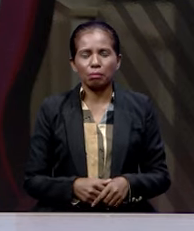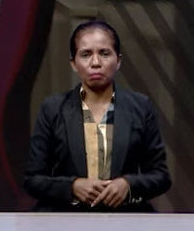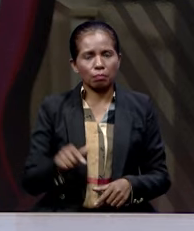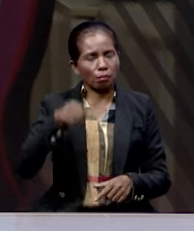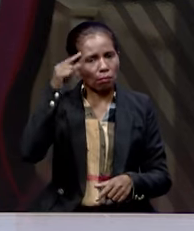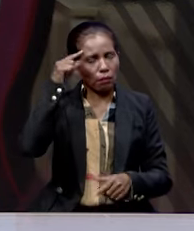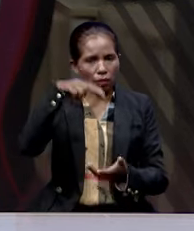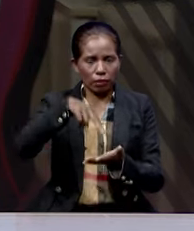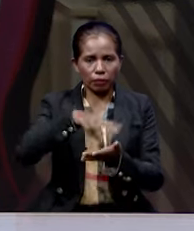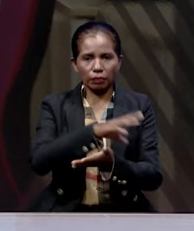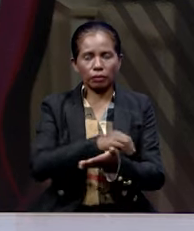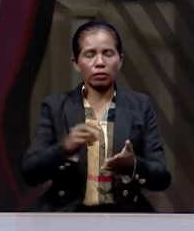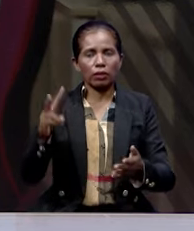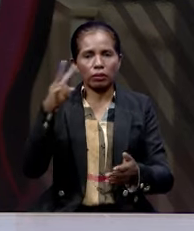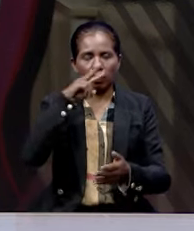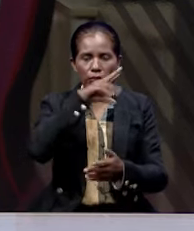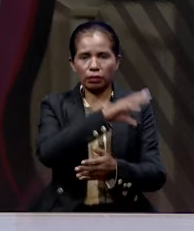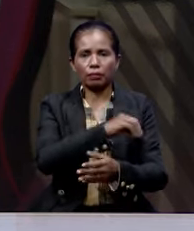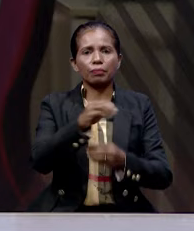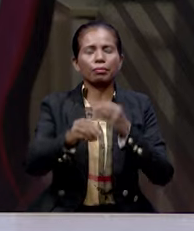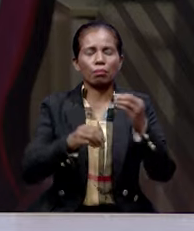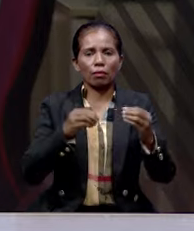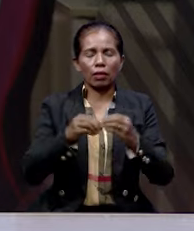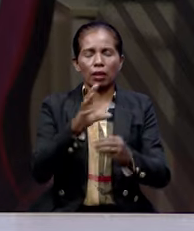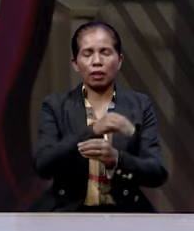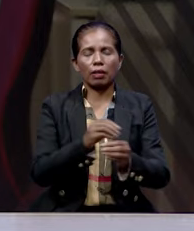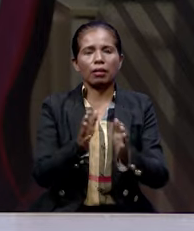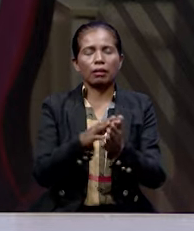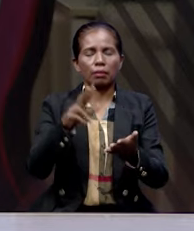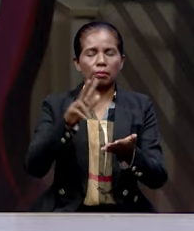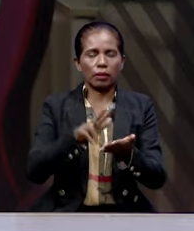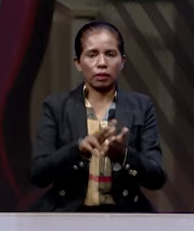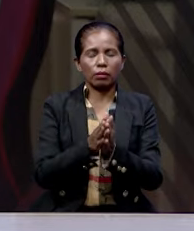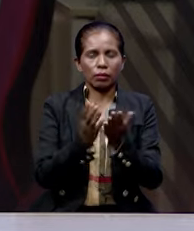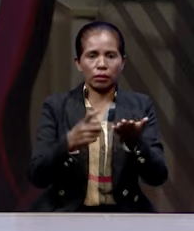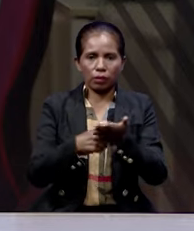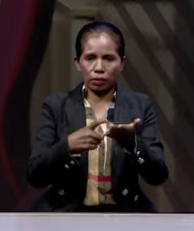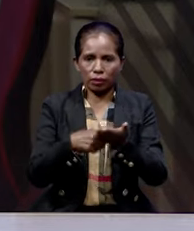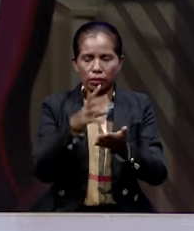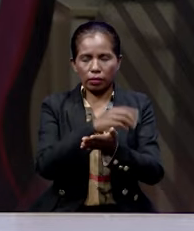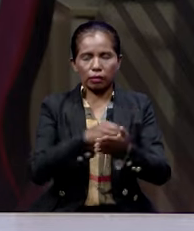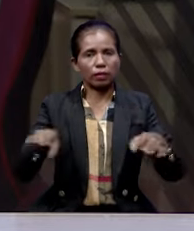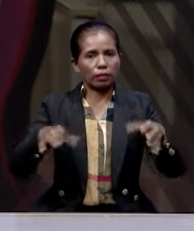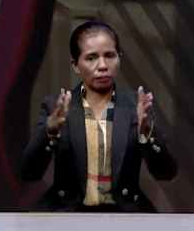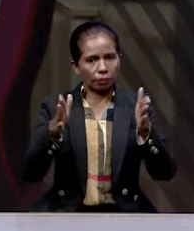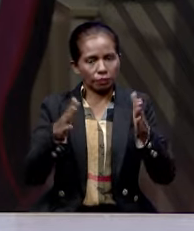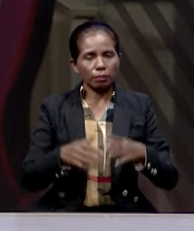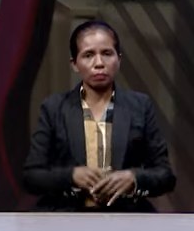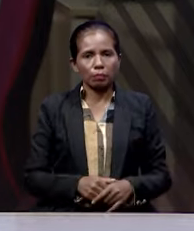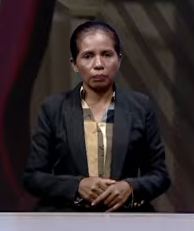governo estabelece acordo com o Vietnã com a isenção visto para passaporte titulares diplomático no serviço.